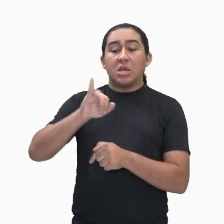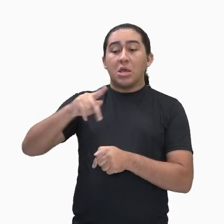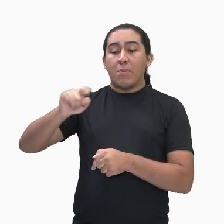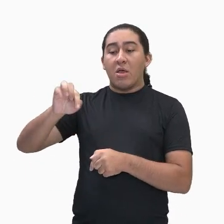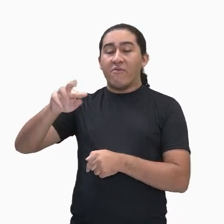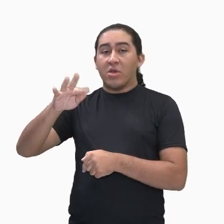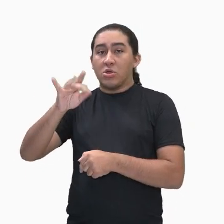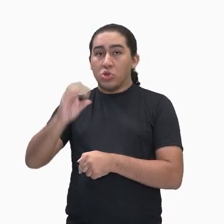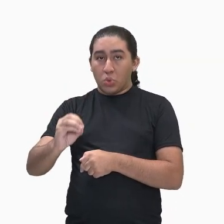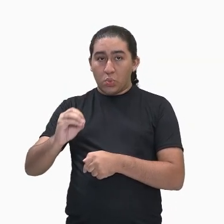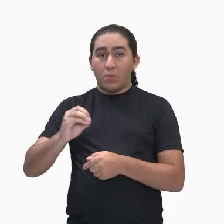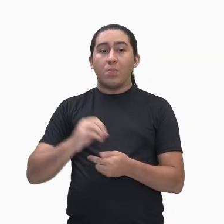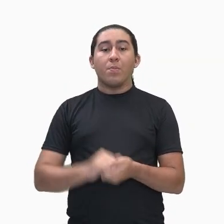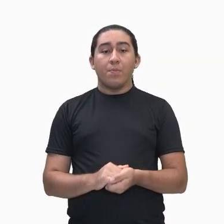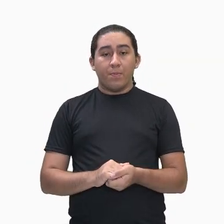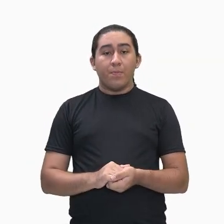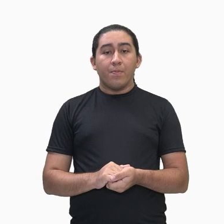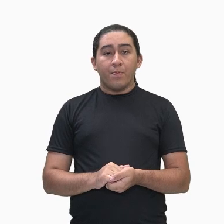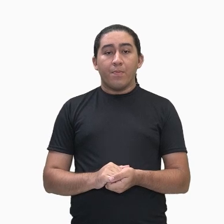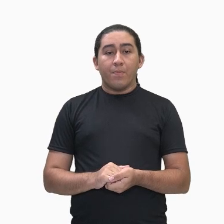pretérito imperfeito.